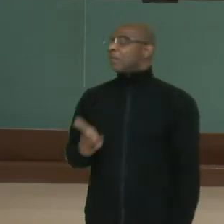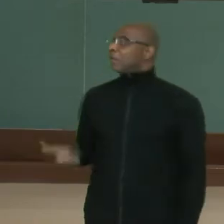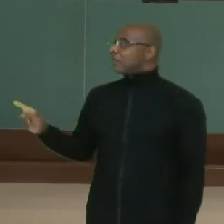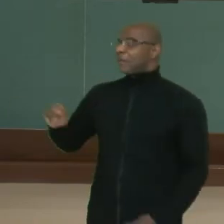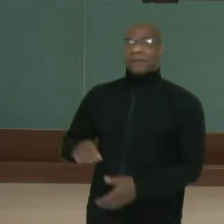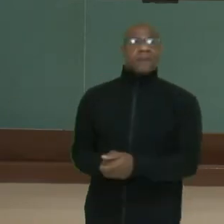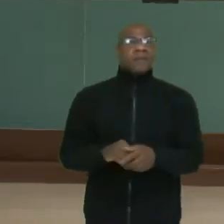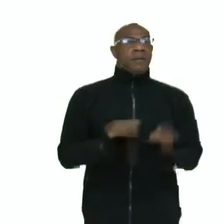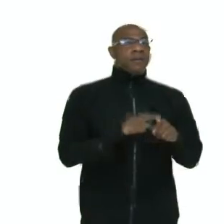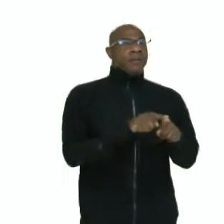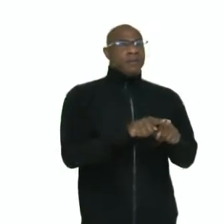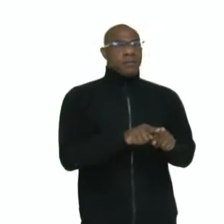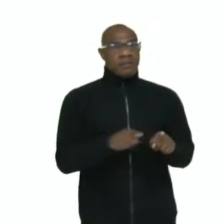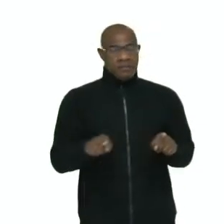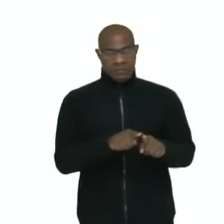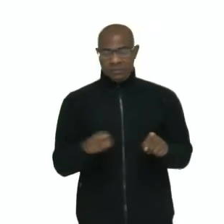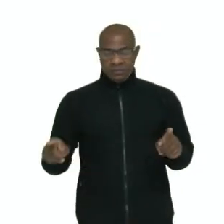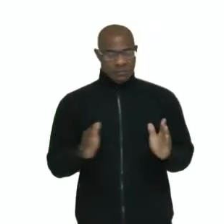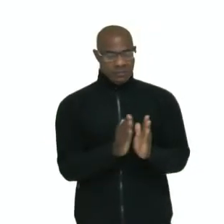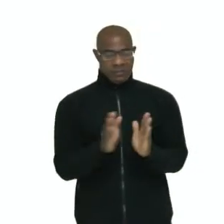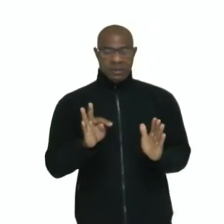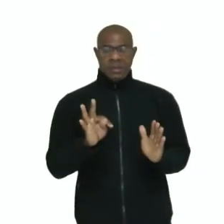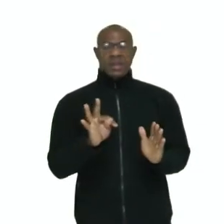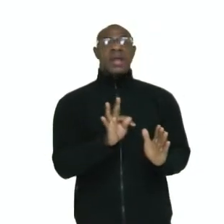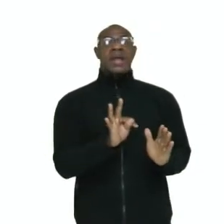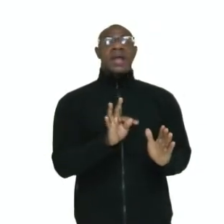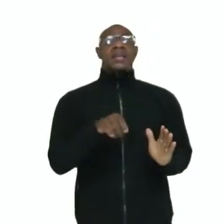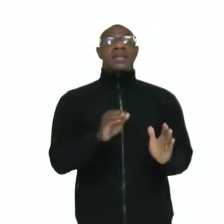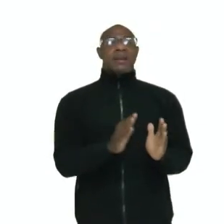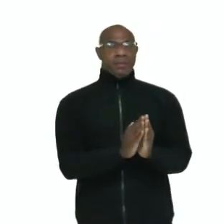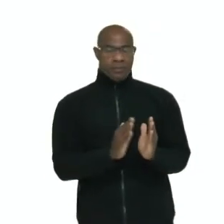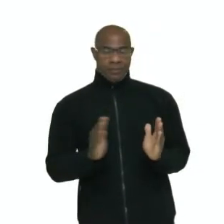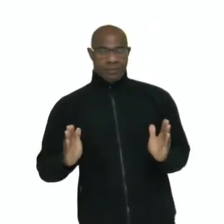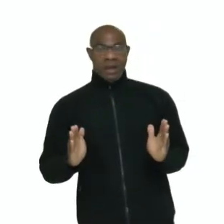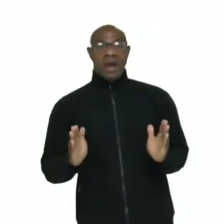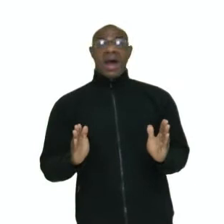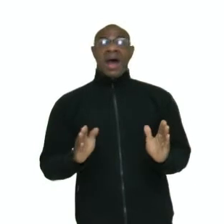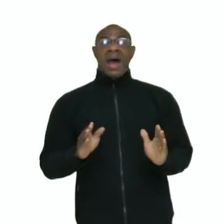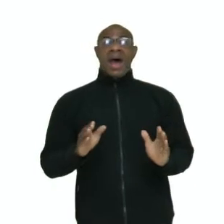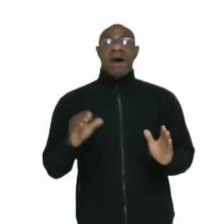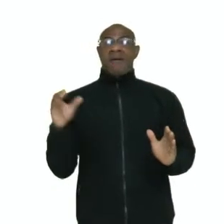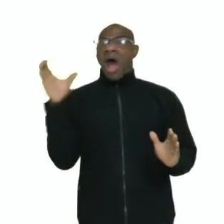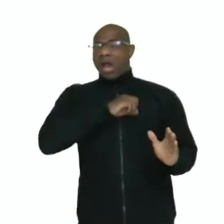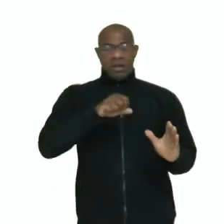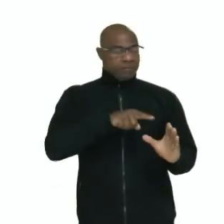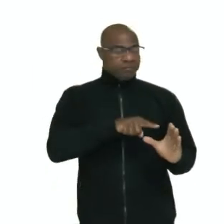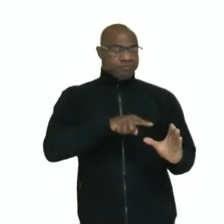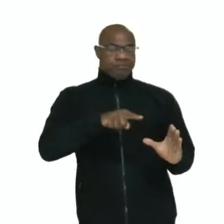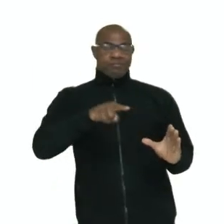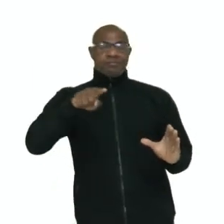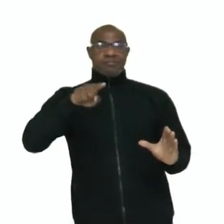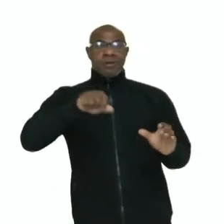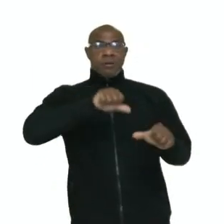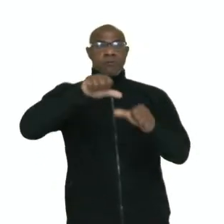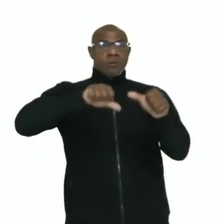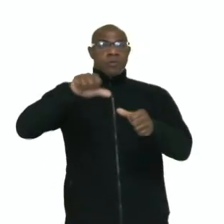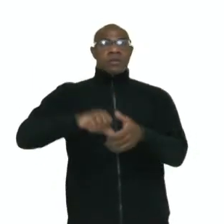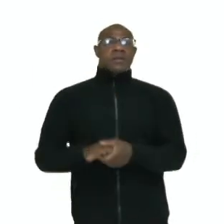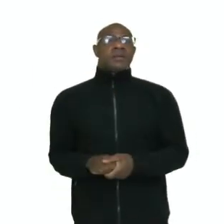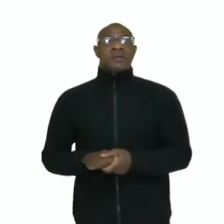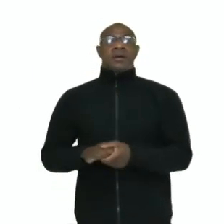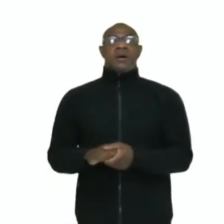versus tempo. Ó. Conforme o tempo passa, a velocidade varia. Ou então, temperatura e tempo. Conforme o